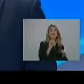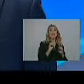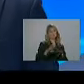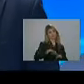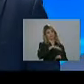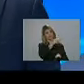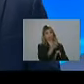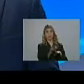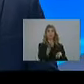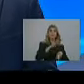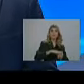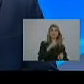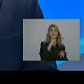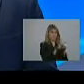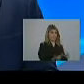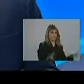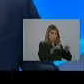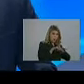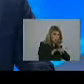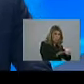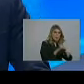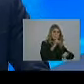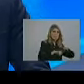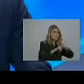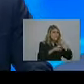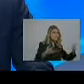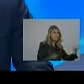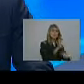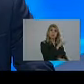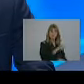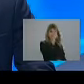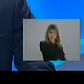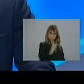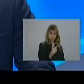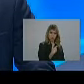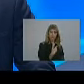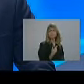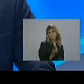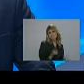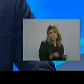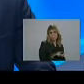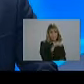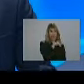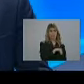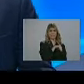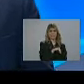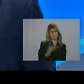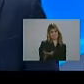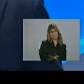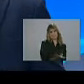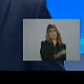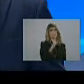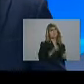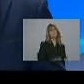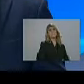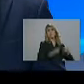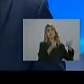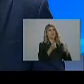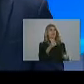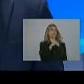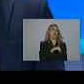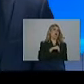dia. Sala de informática, todos os equipamentos. E o nosso professor, Crivella, ele recebe, tem um dos melhores salários das capitais. Não é o salário